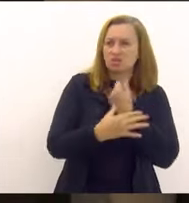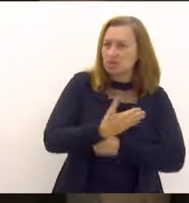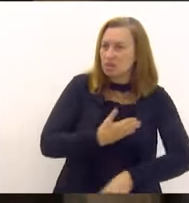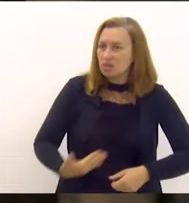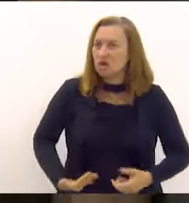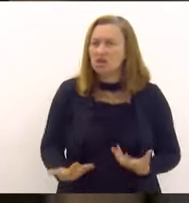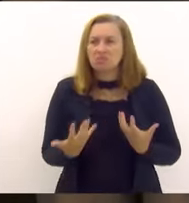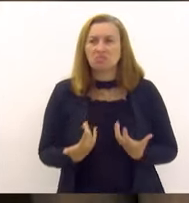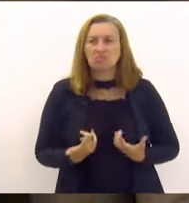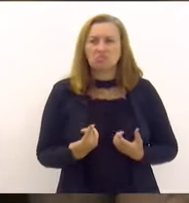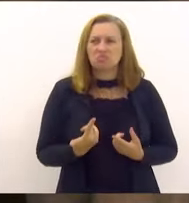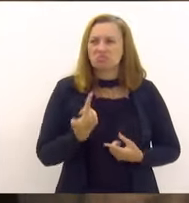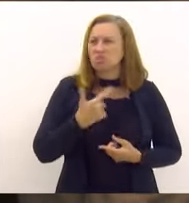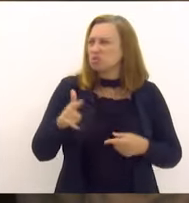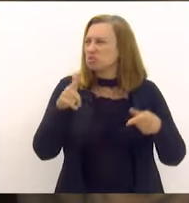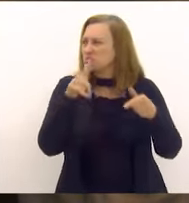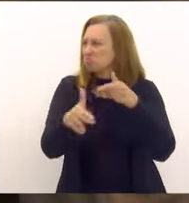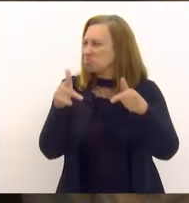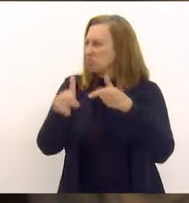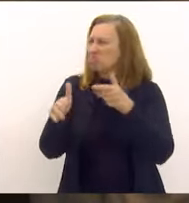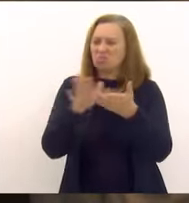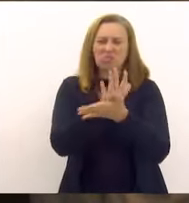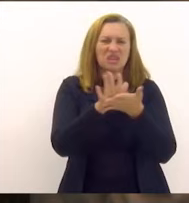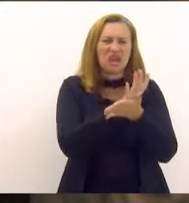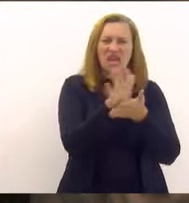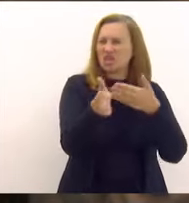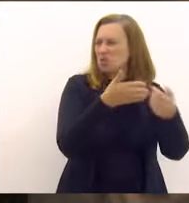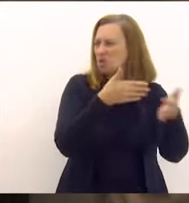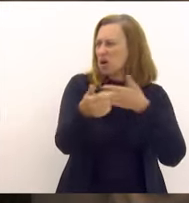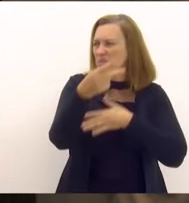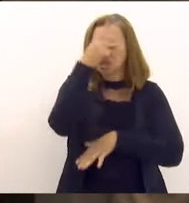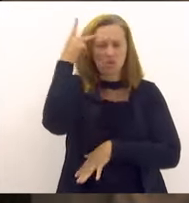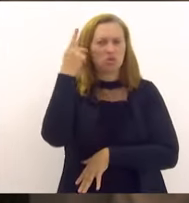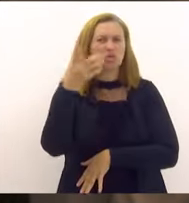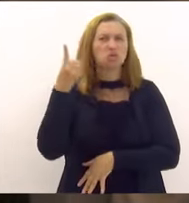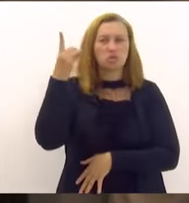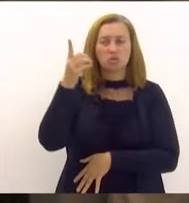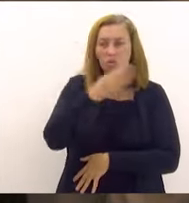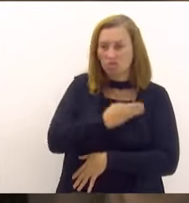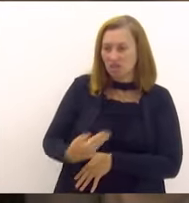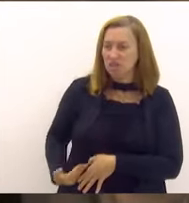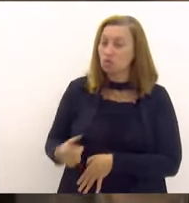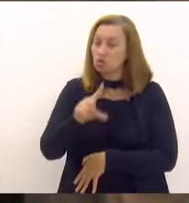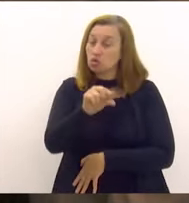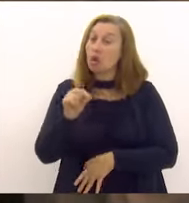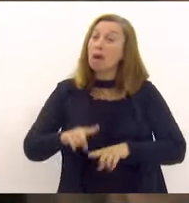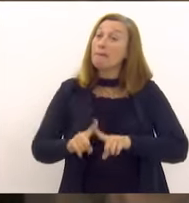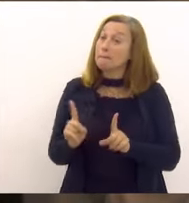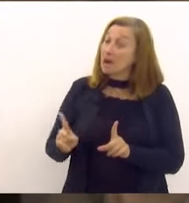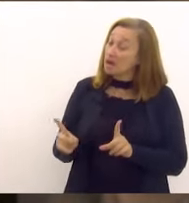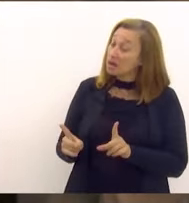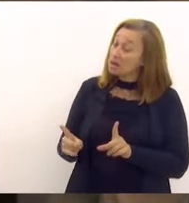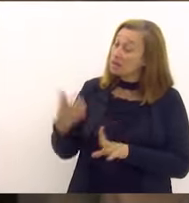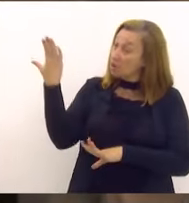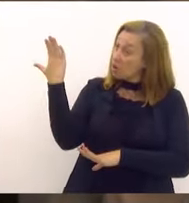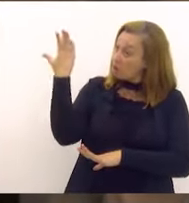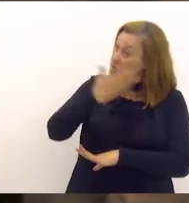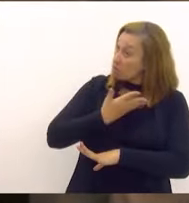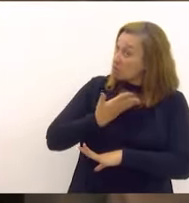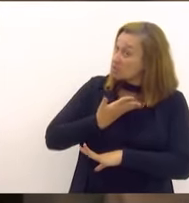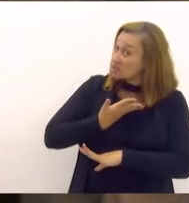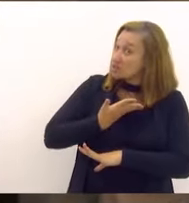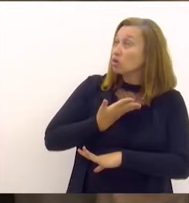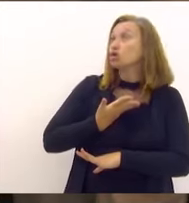temos nenhuma restrição a quem quer que o governador nomeie, a menos que haja uma comprovação de